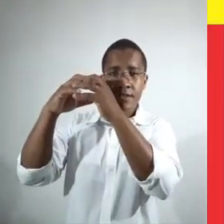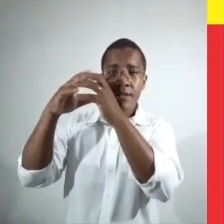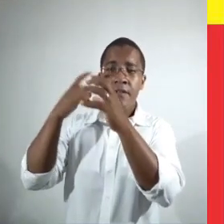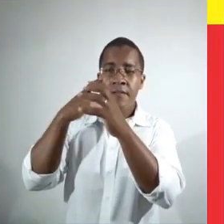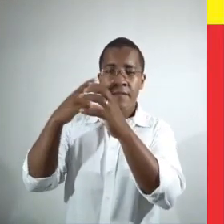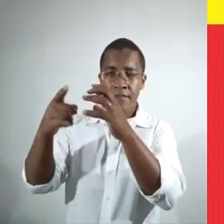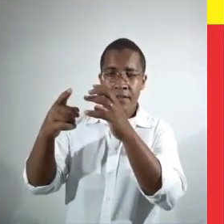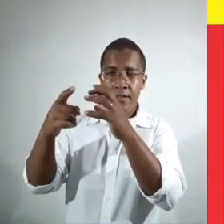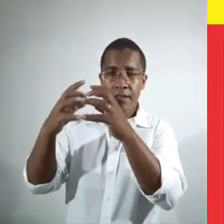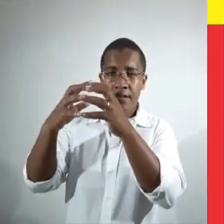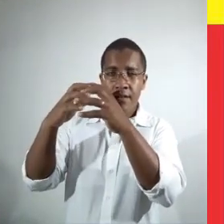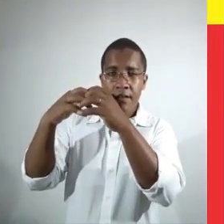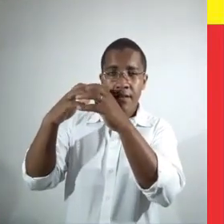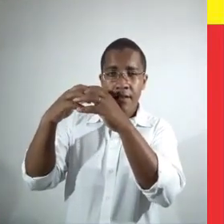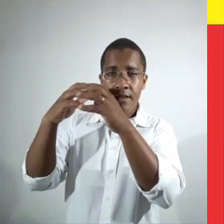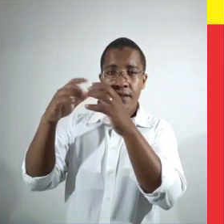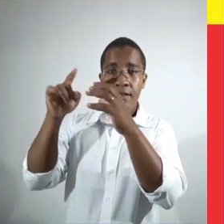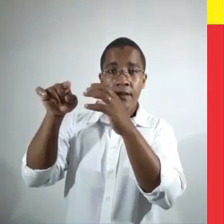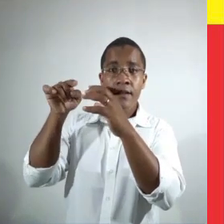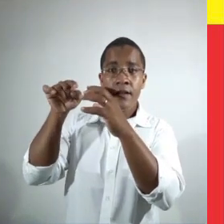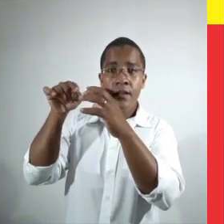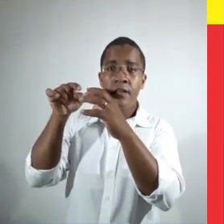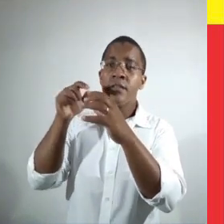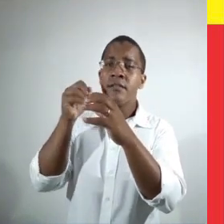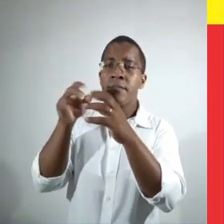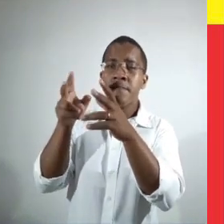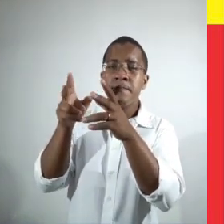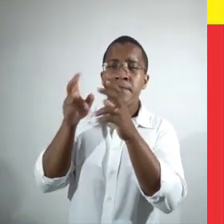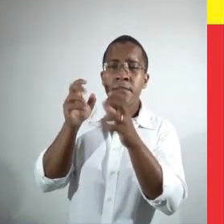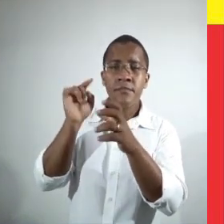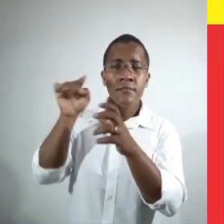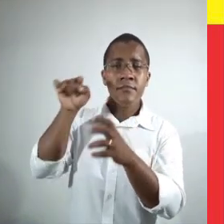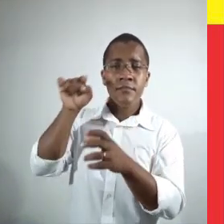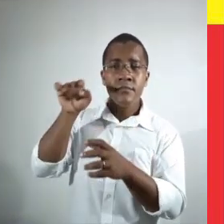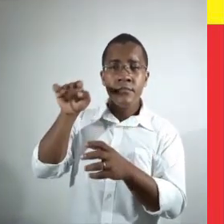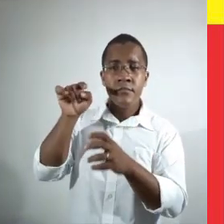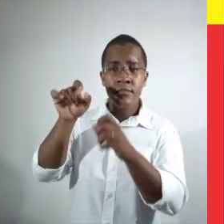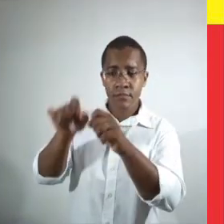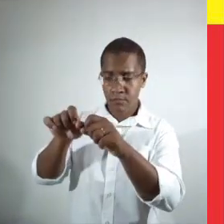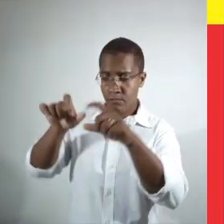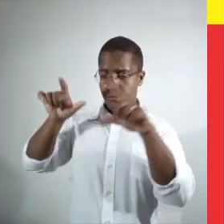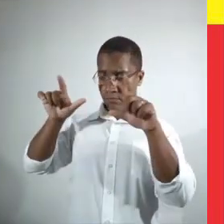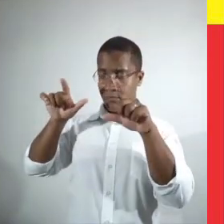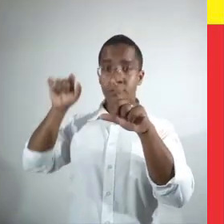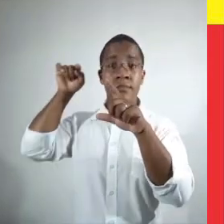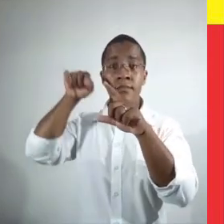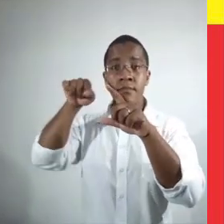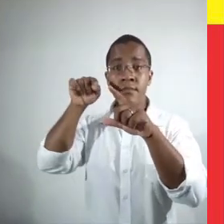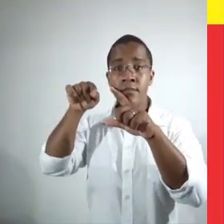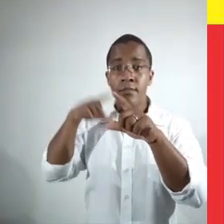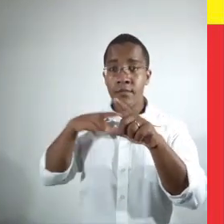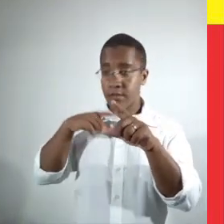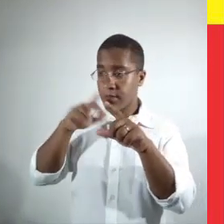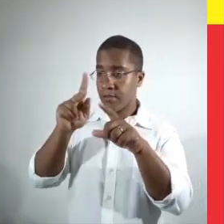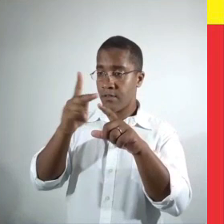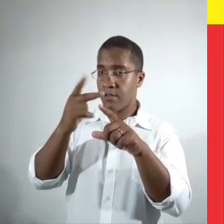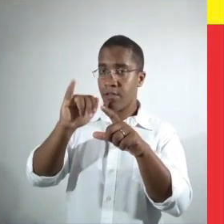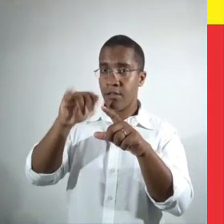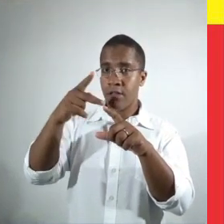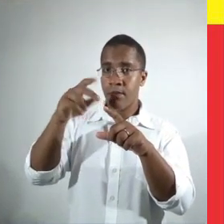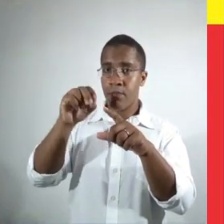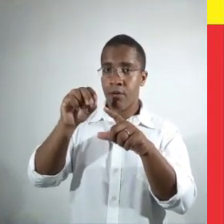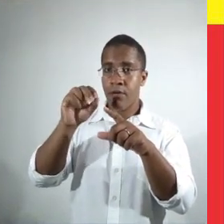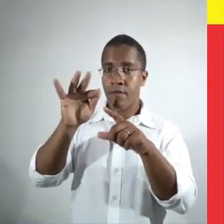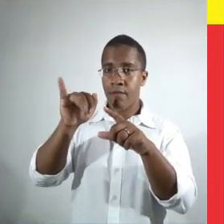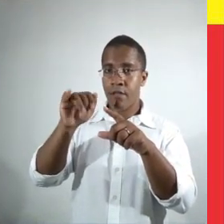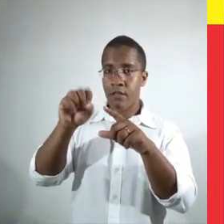cérebro, vamos voltar na imagem do cérebro. Se você observar lá na imagem do cérebro, note que eu tenho a hipófise